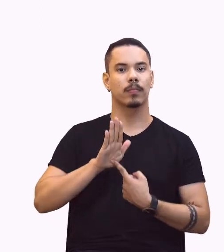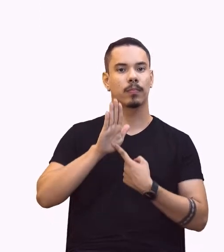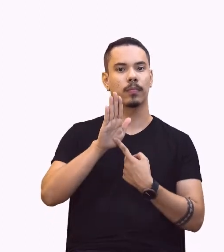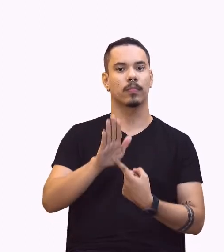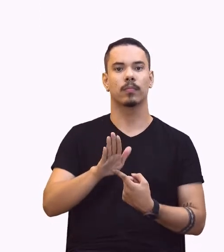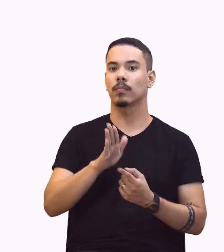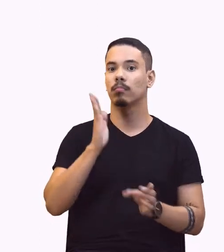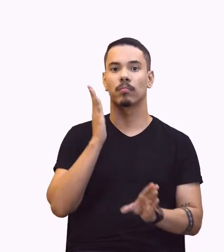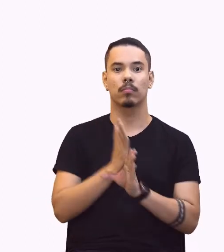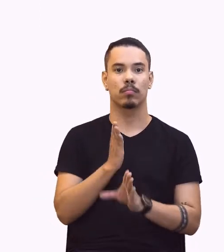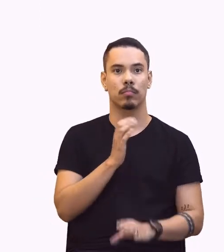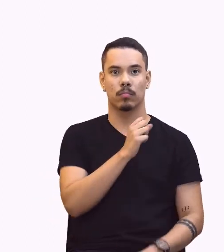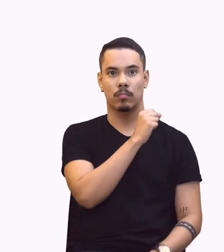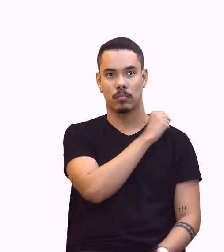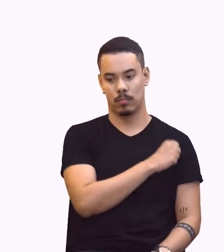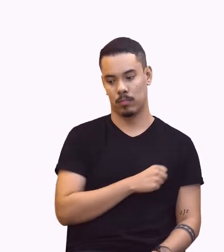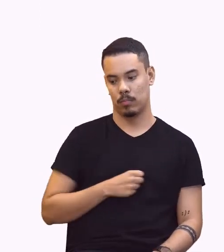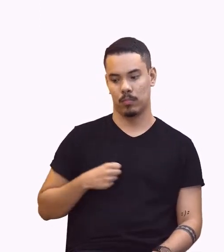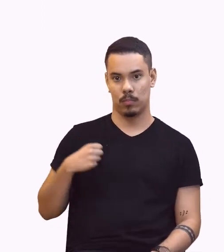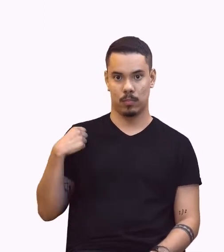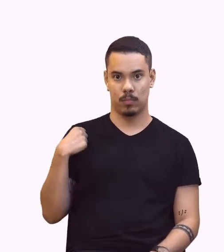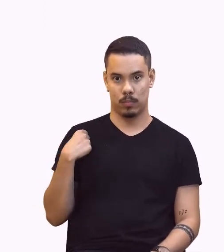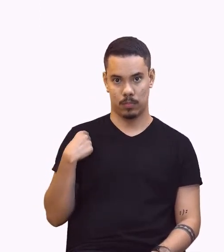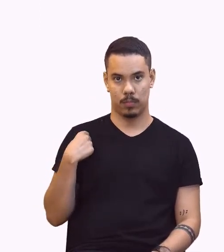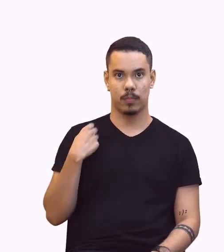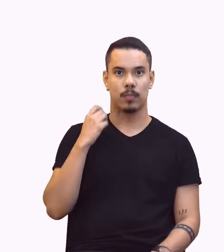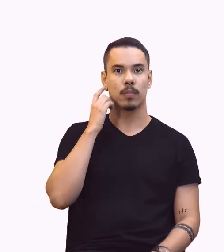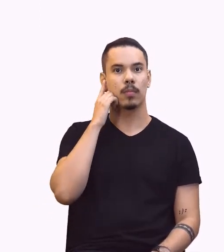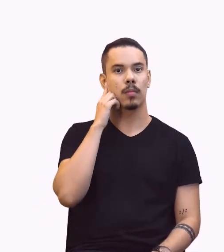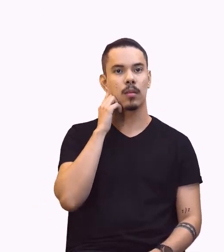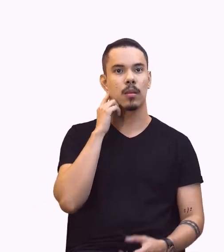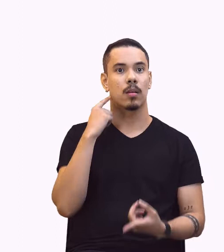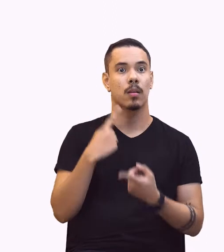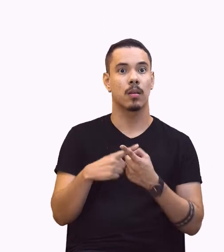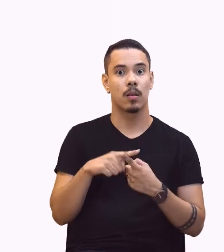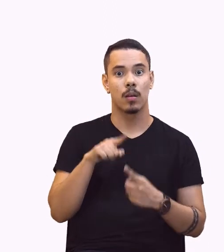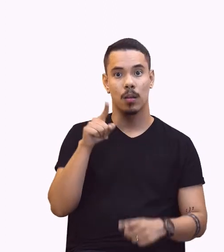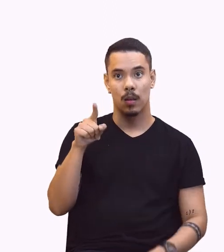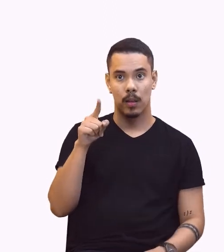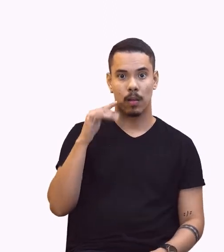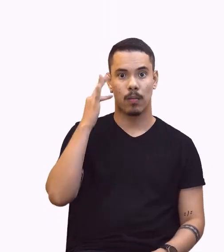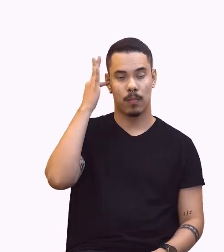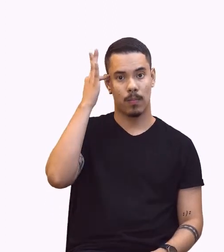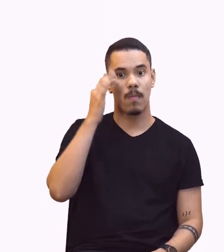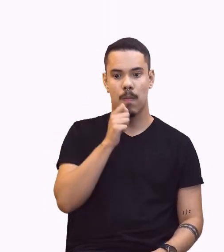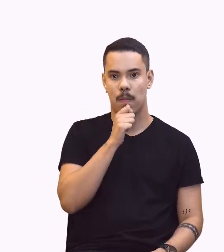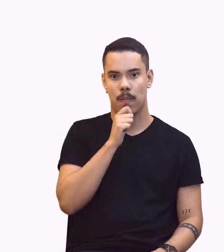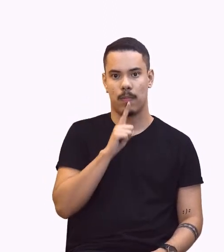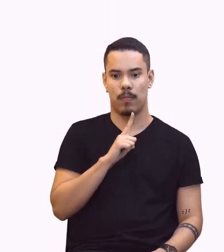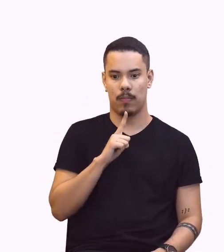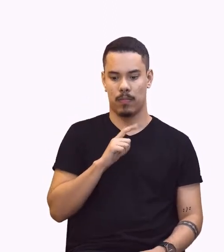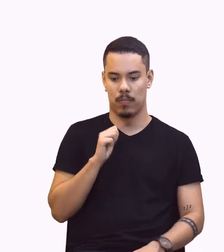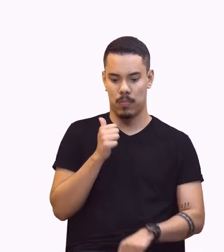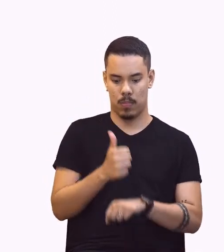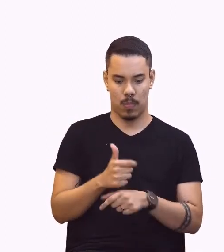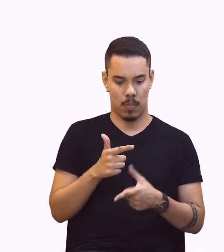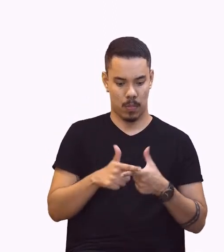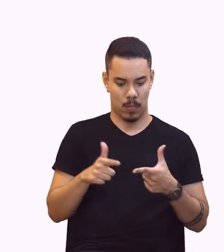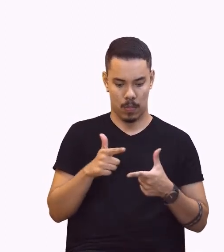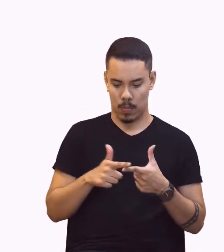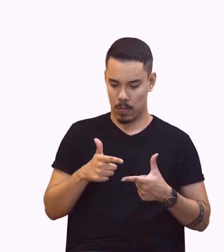Isso lá naquela época do helenismo. A filosofia helenística ainda se ocupa dos